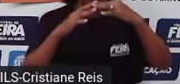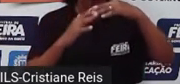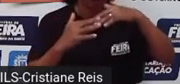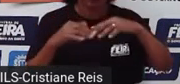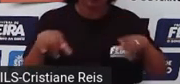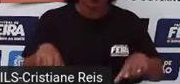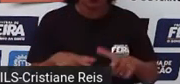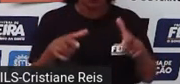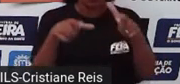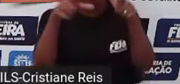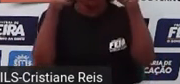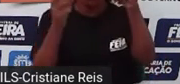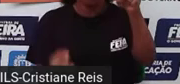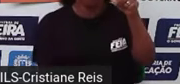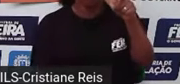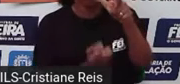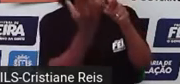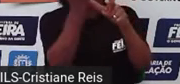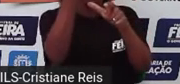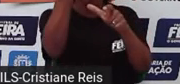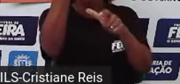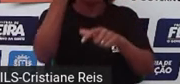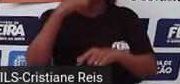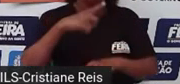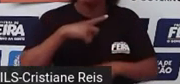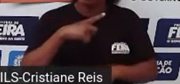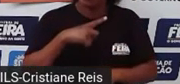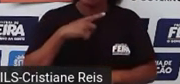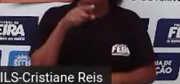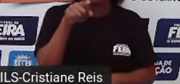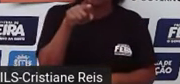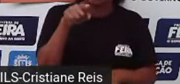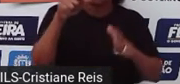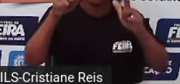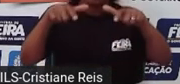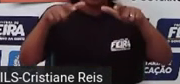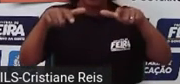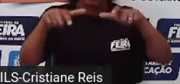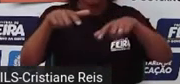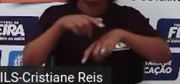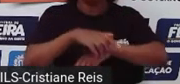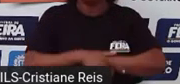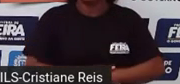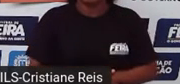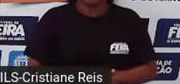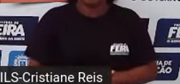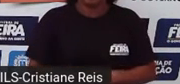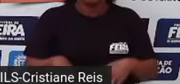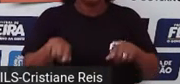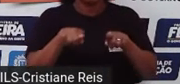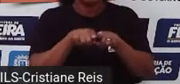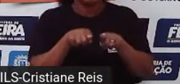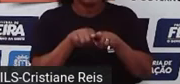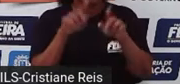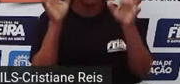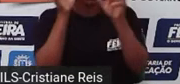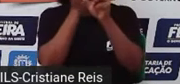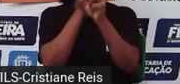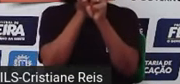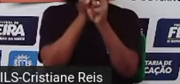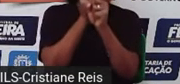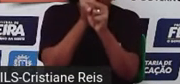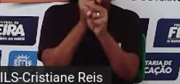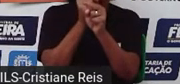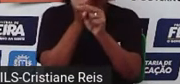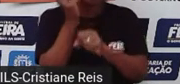vulcanismo e formando também essas cadeias de montanhas as mais escuras também representam as cadeias mais